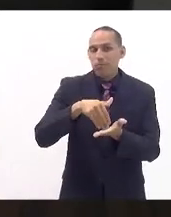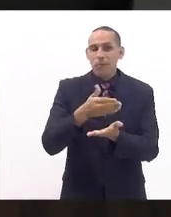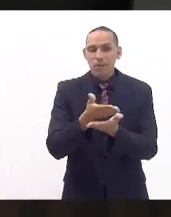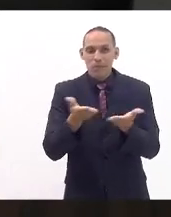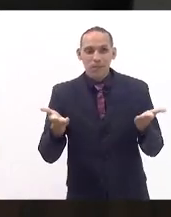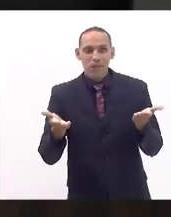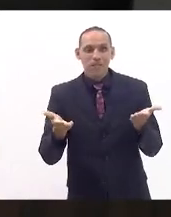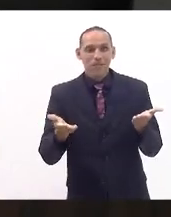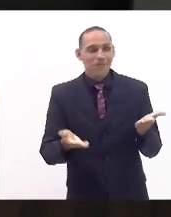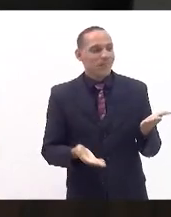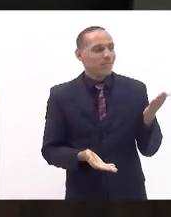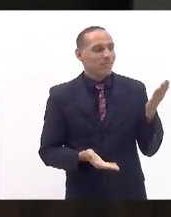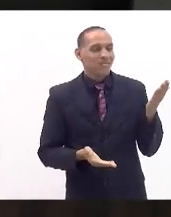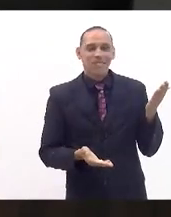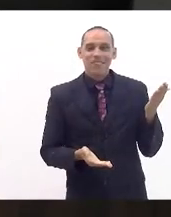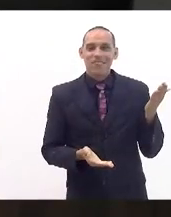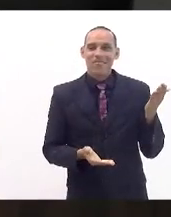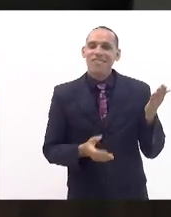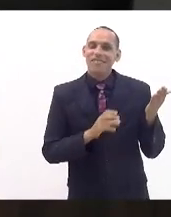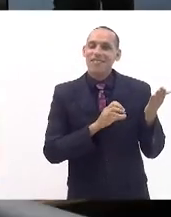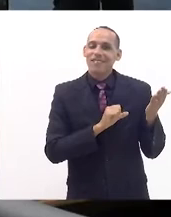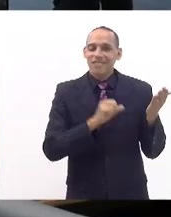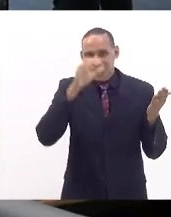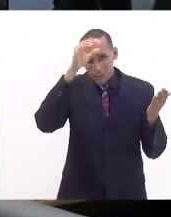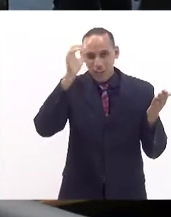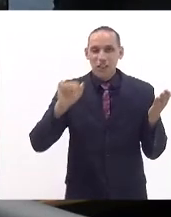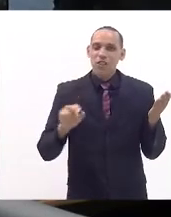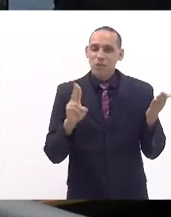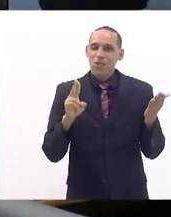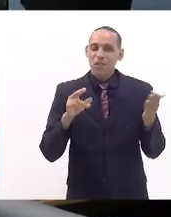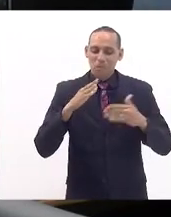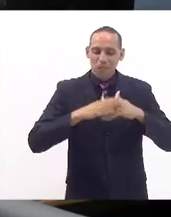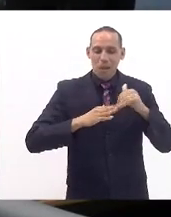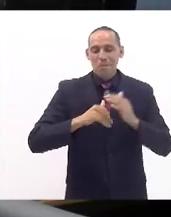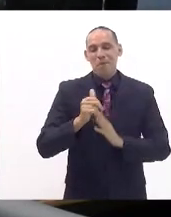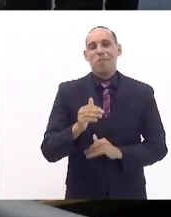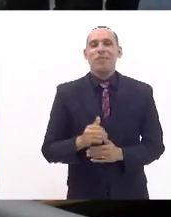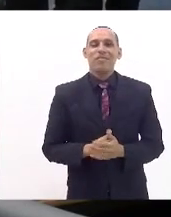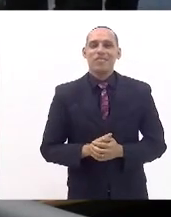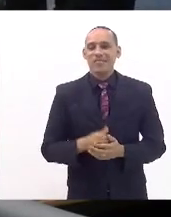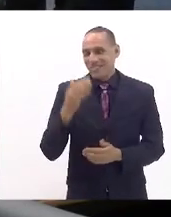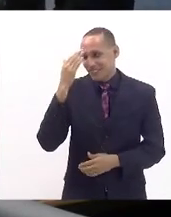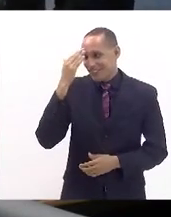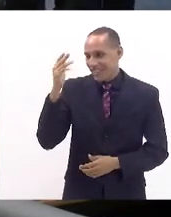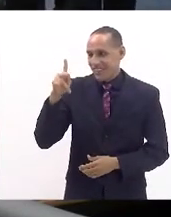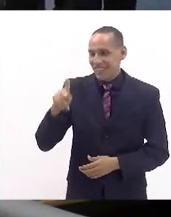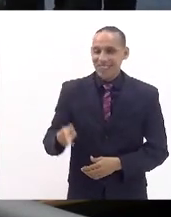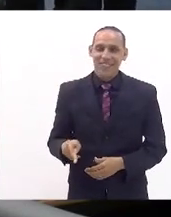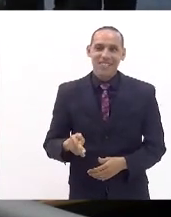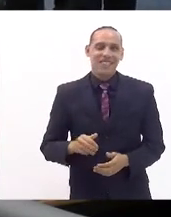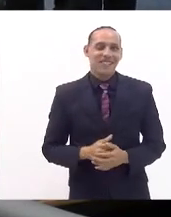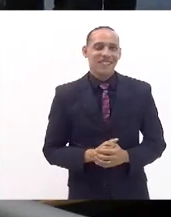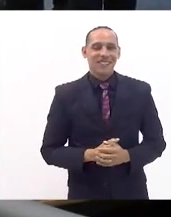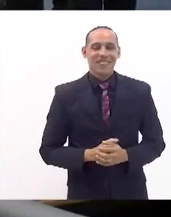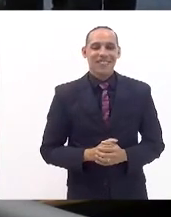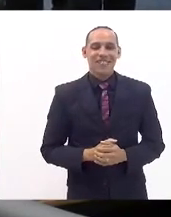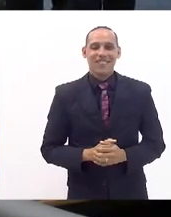a nossa queridíssima tia Ju, competentíssima. Obrigada, presidente